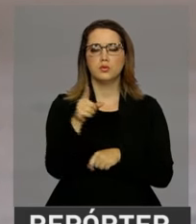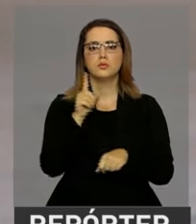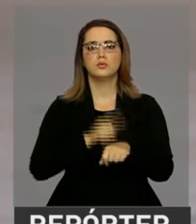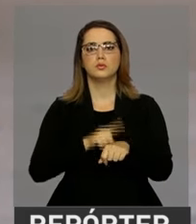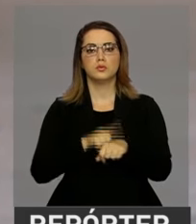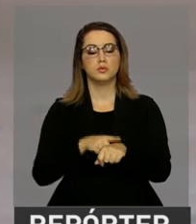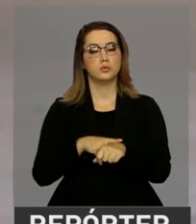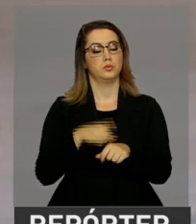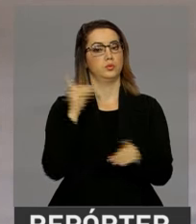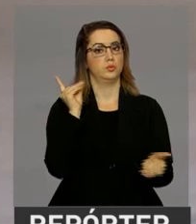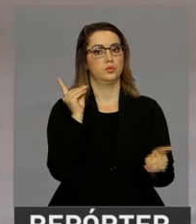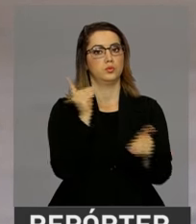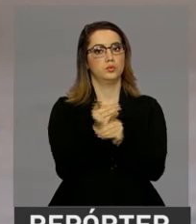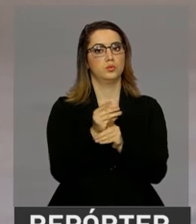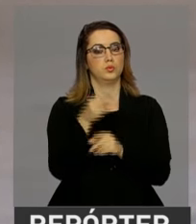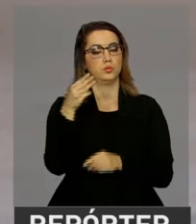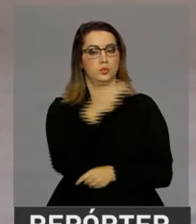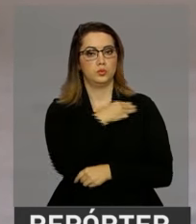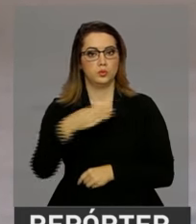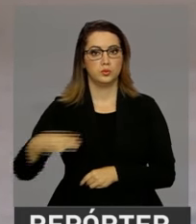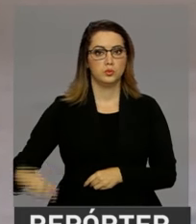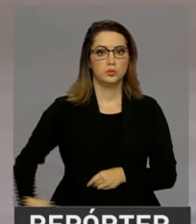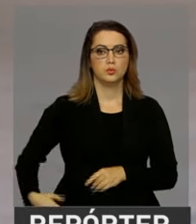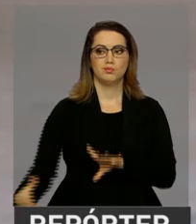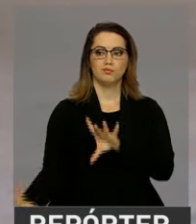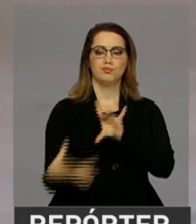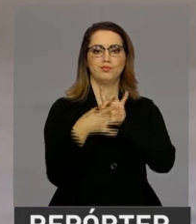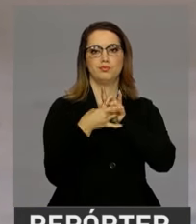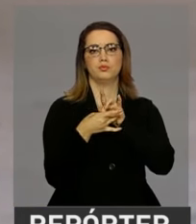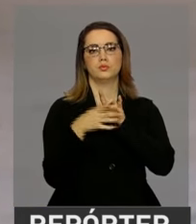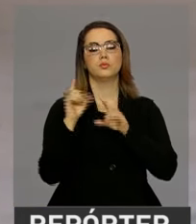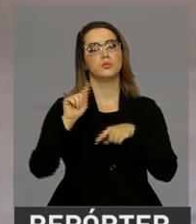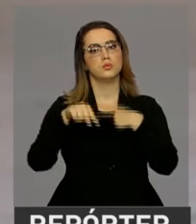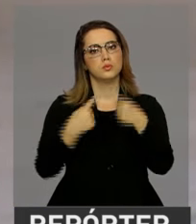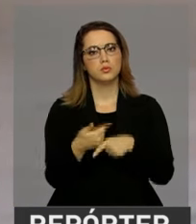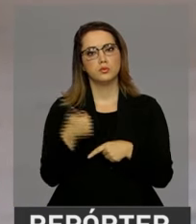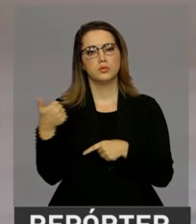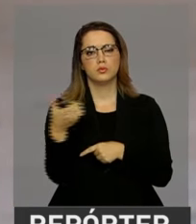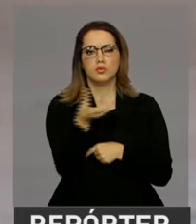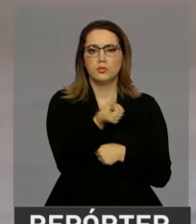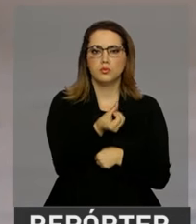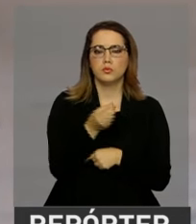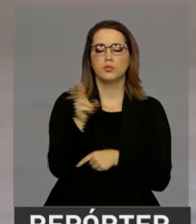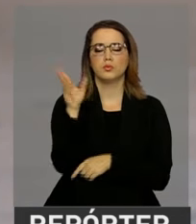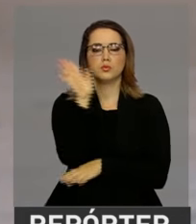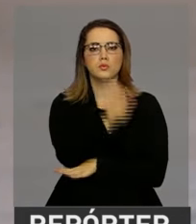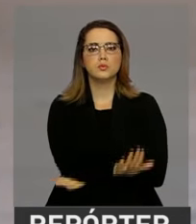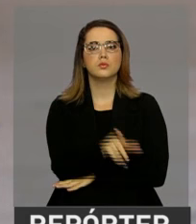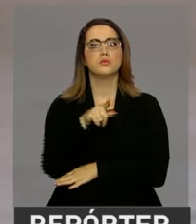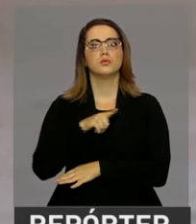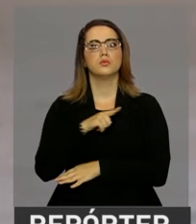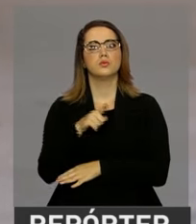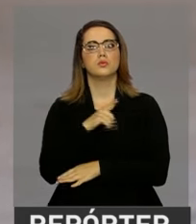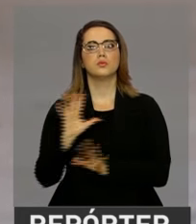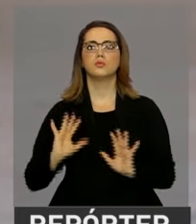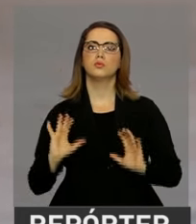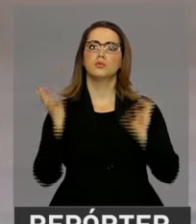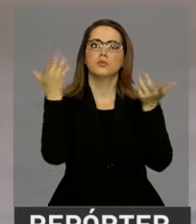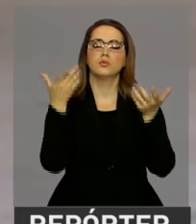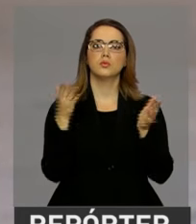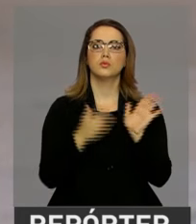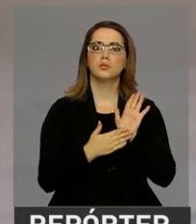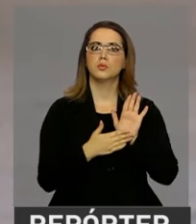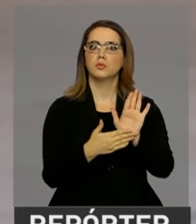o ministro da Integração, Helder Barbalho. E às 16 horas, no meio da tarde, ele participa da solenidade de apresentação